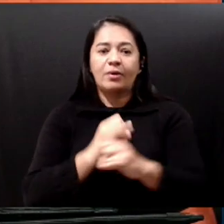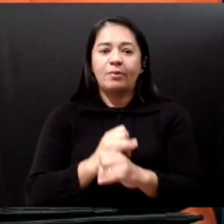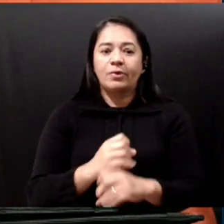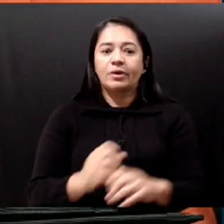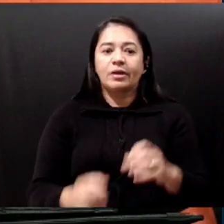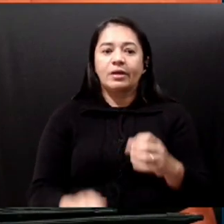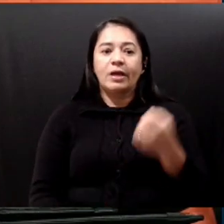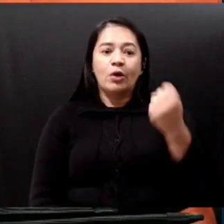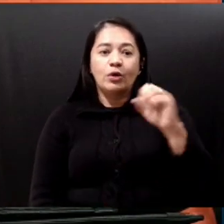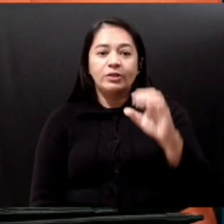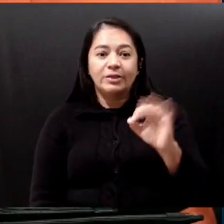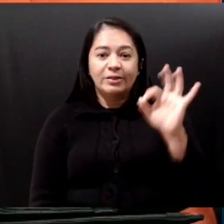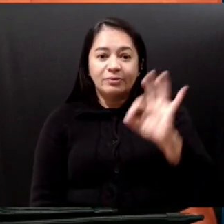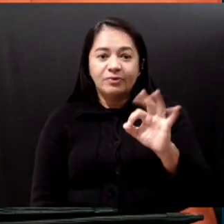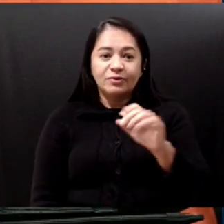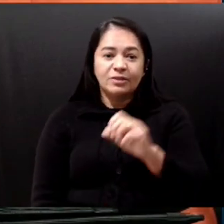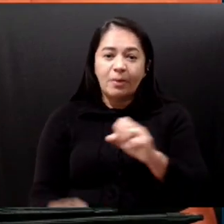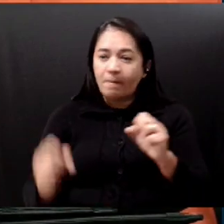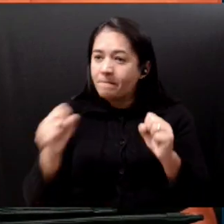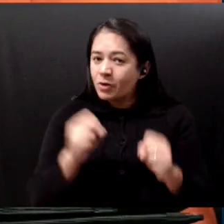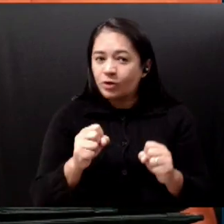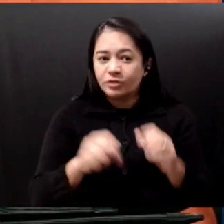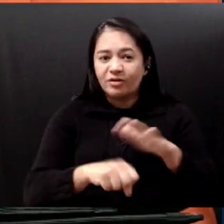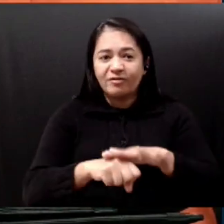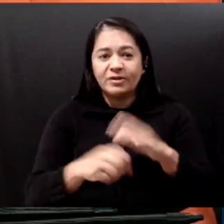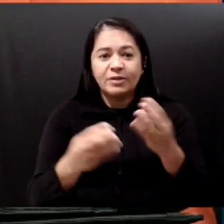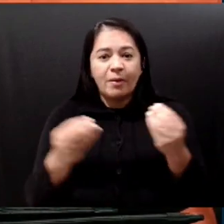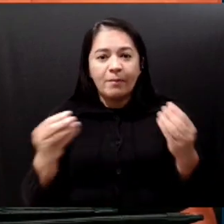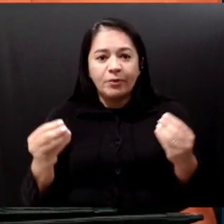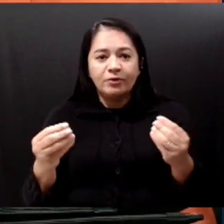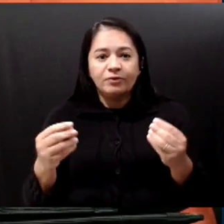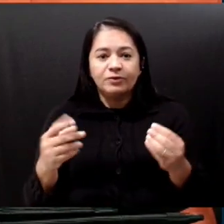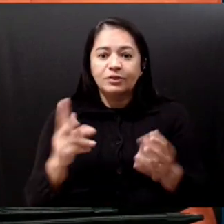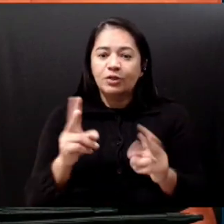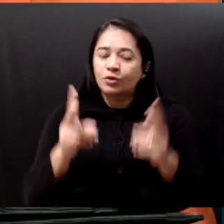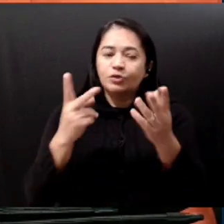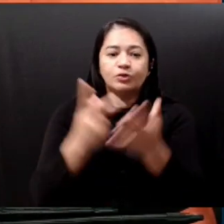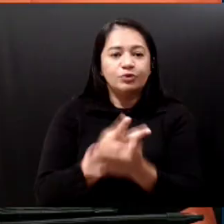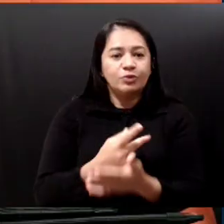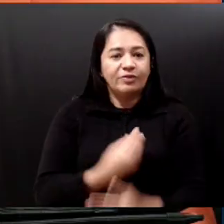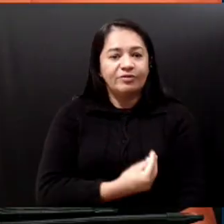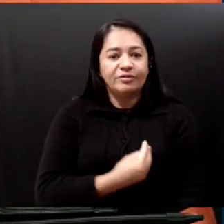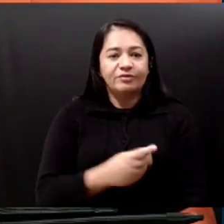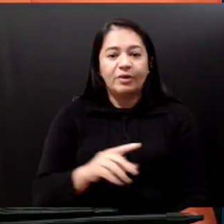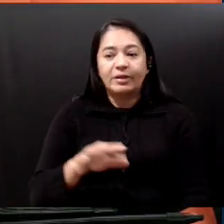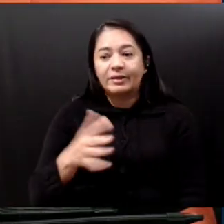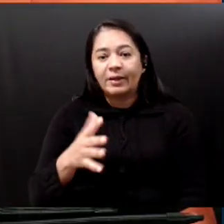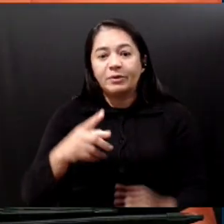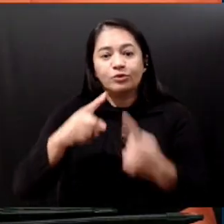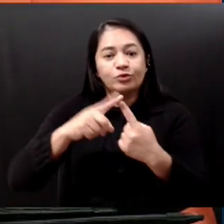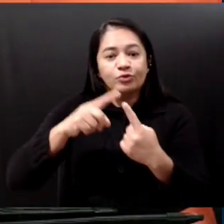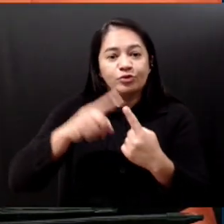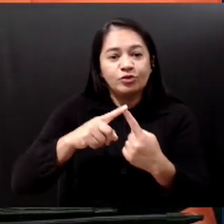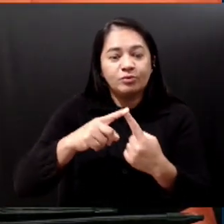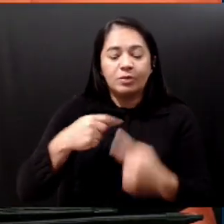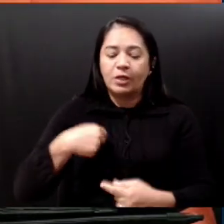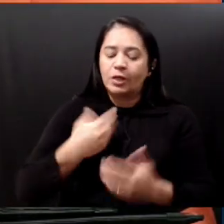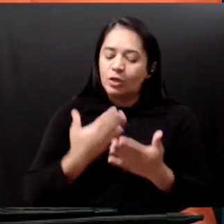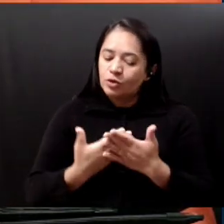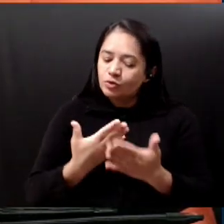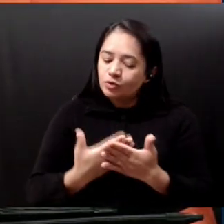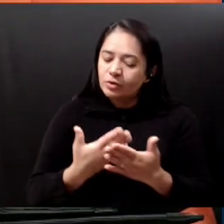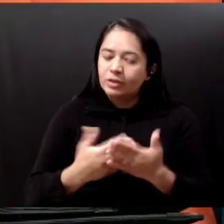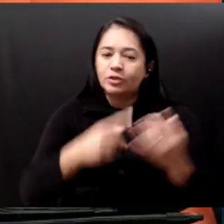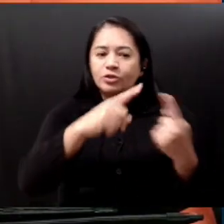pode fazer muita cagada que você continua vivo. Então Uhum. depende do seu modelo de negócio. Eu estudaria bastante modelo de negócio, coisas